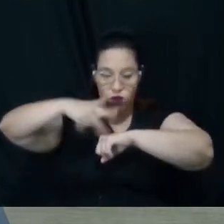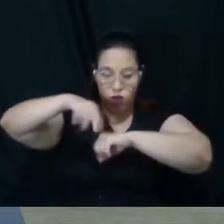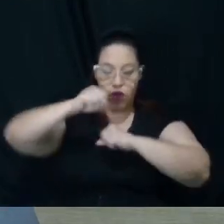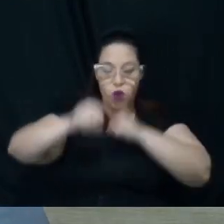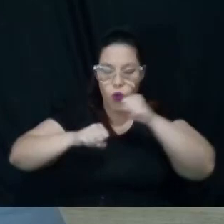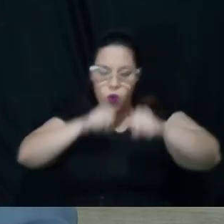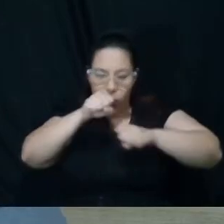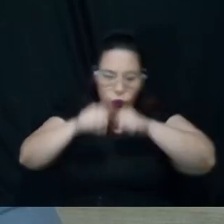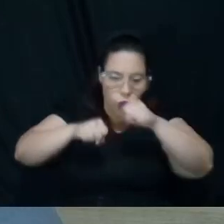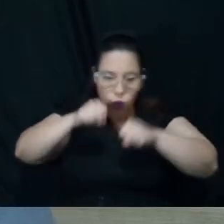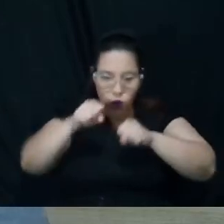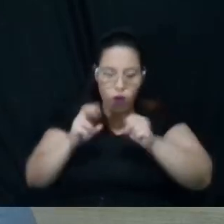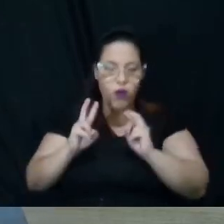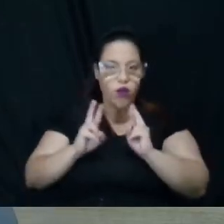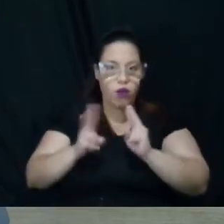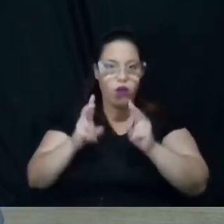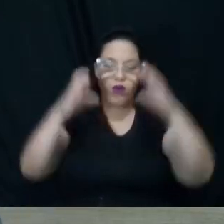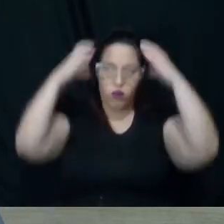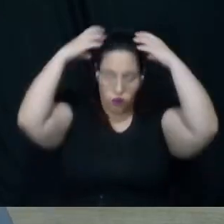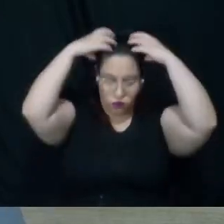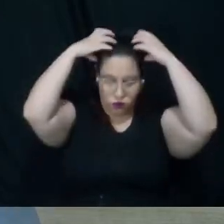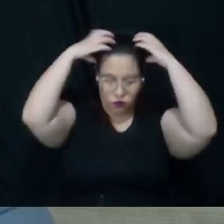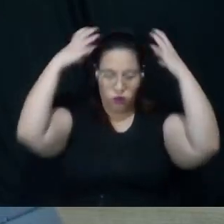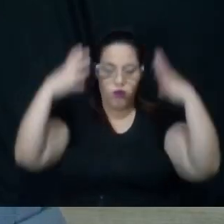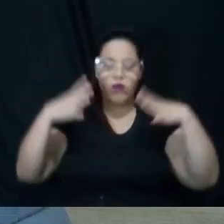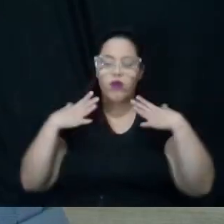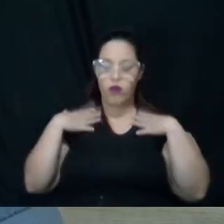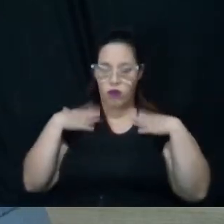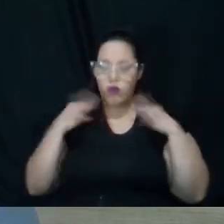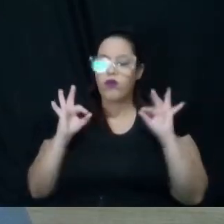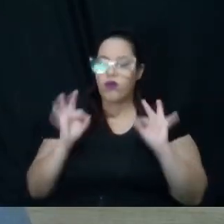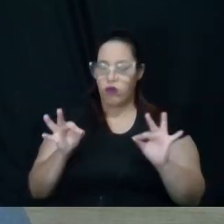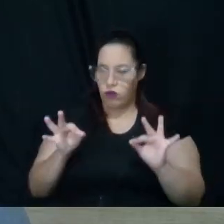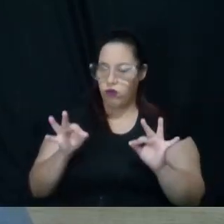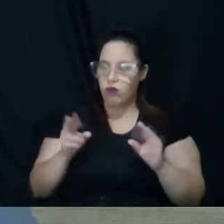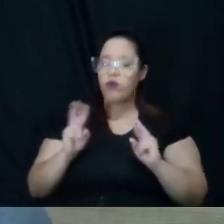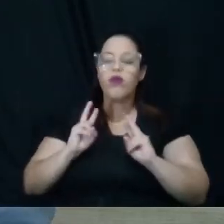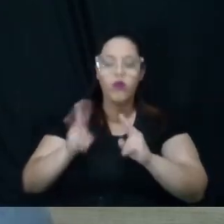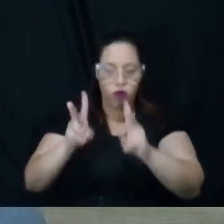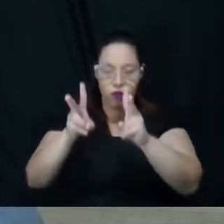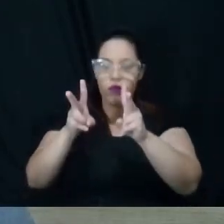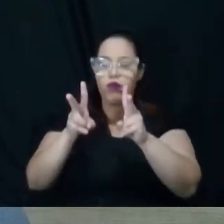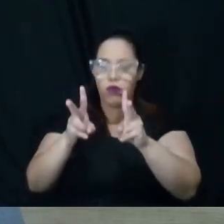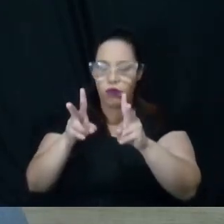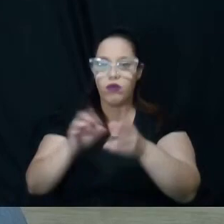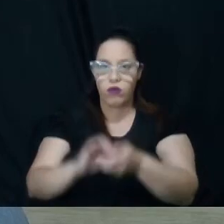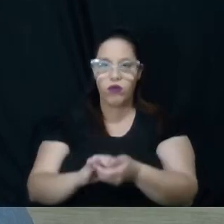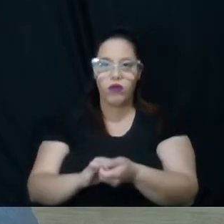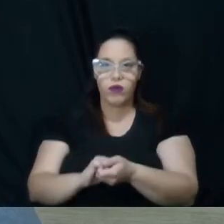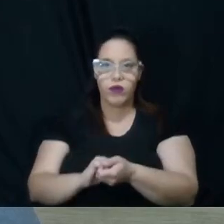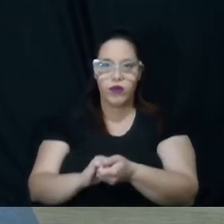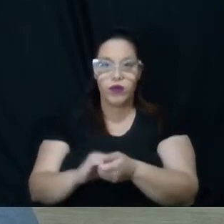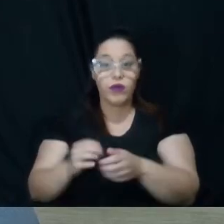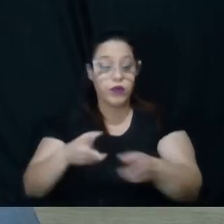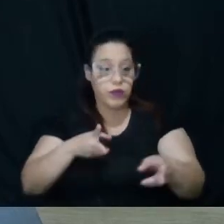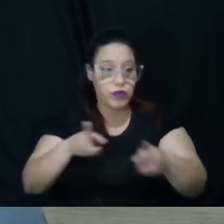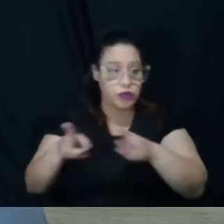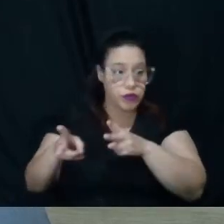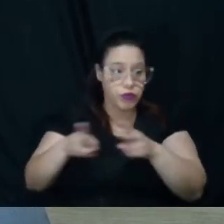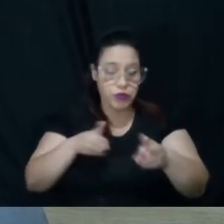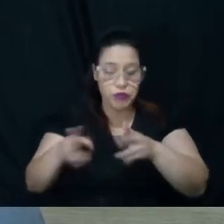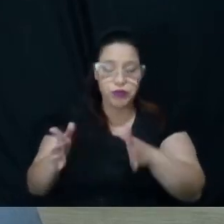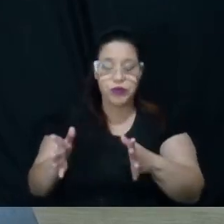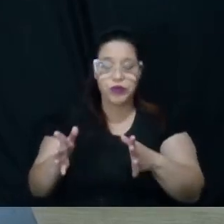ou bicicleta, usar sempre os equipamentos de proteção adequada e sempre também